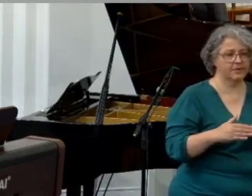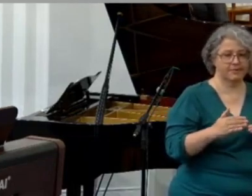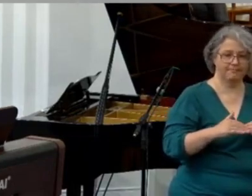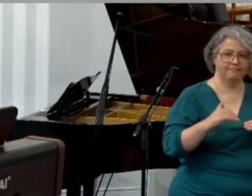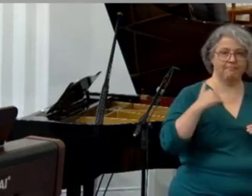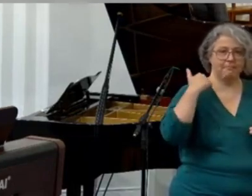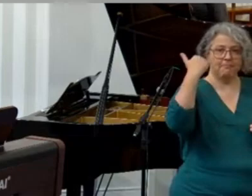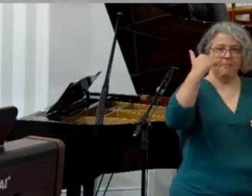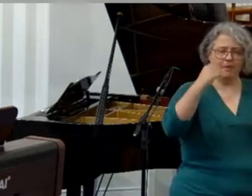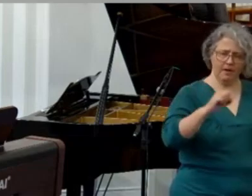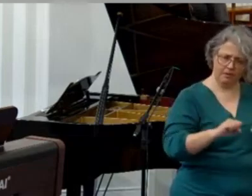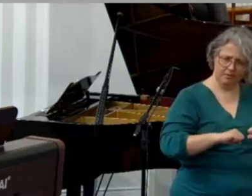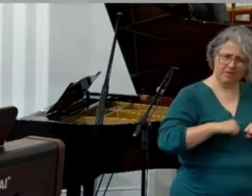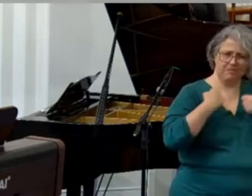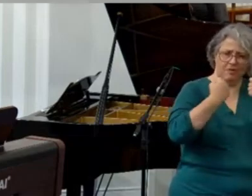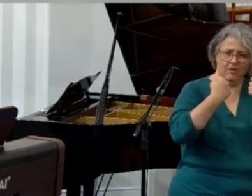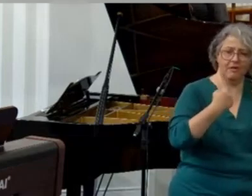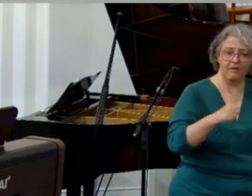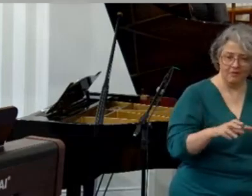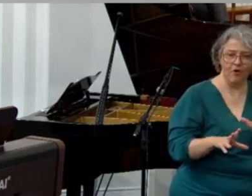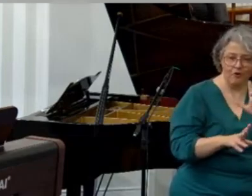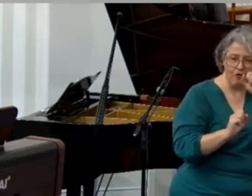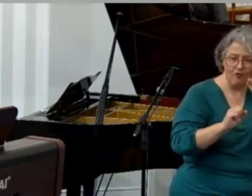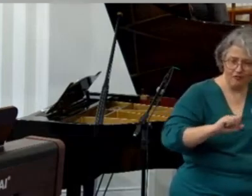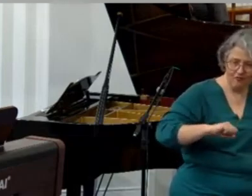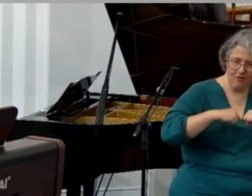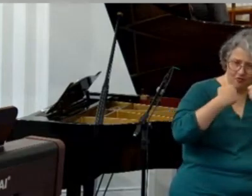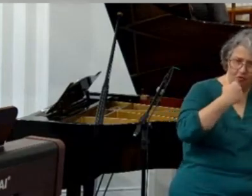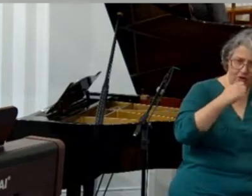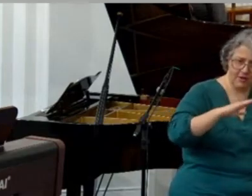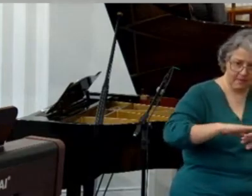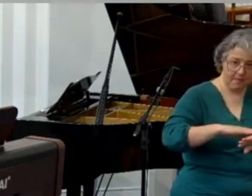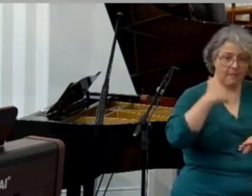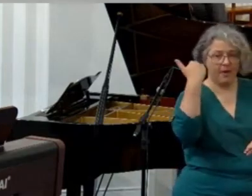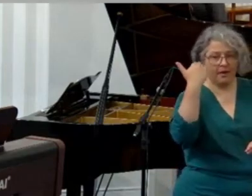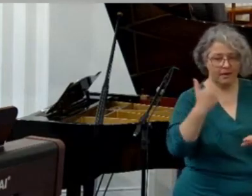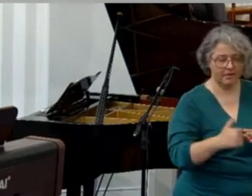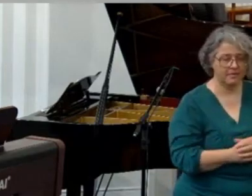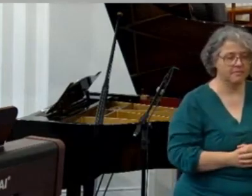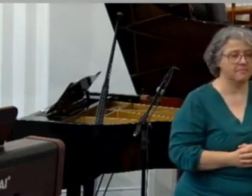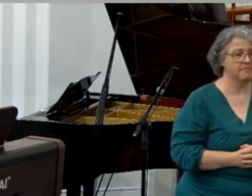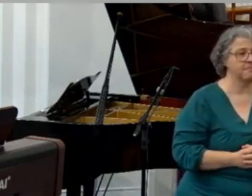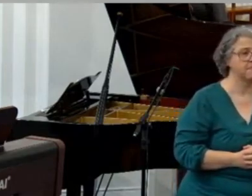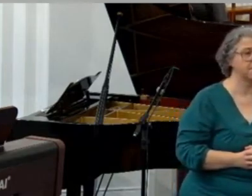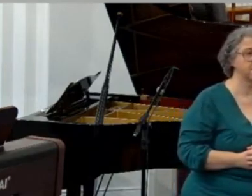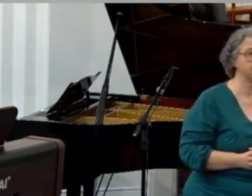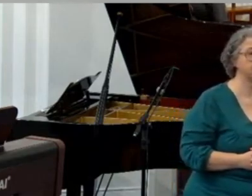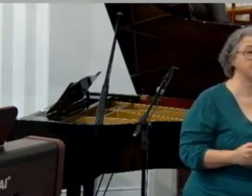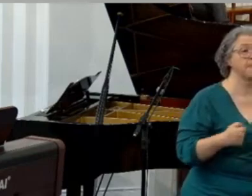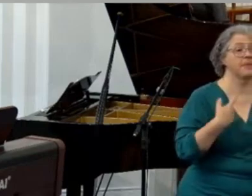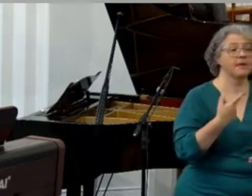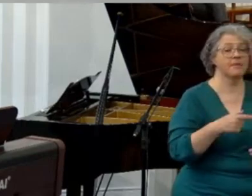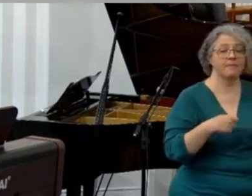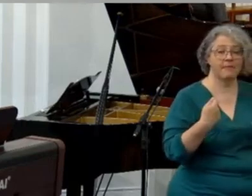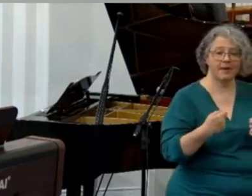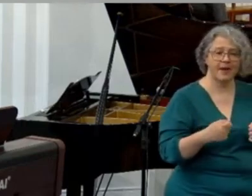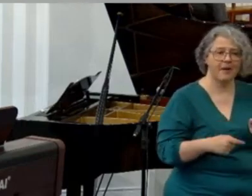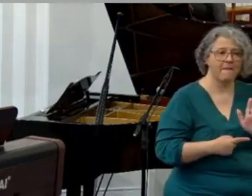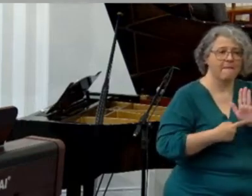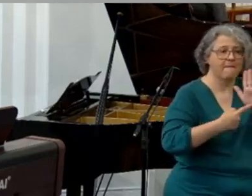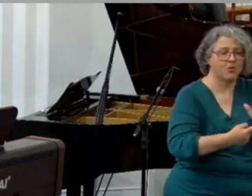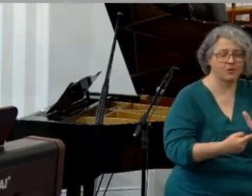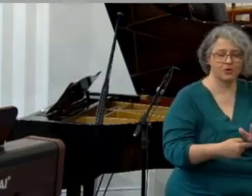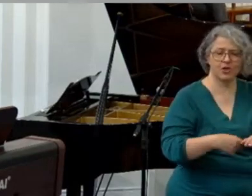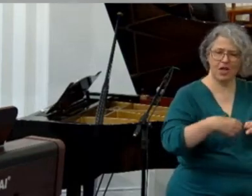em alguns textos, um recurso de linguagem literária, para marcar um ponto, para marcar